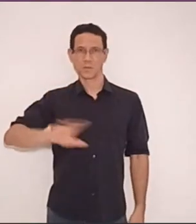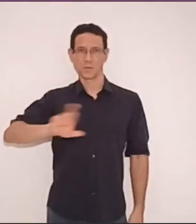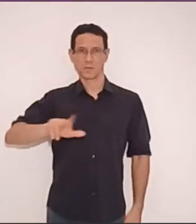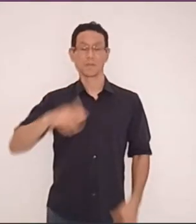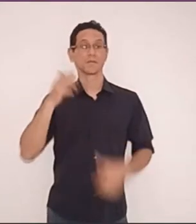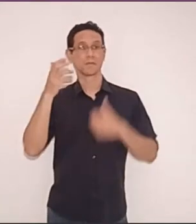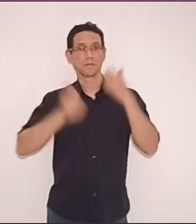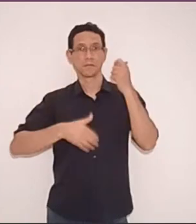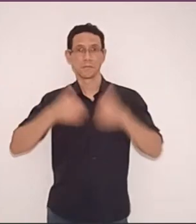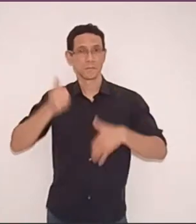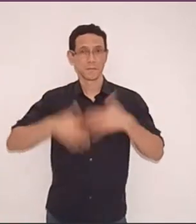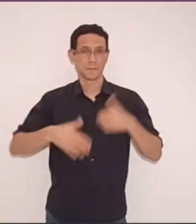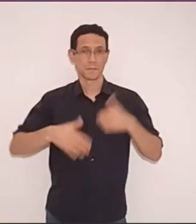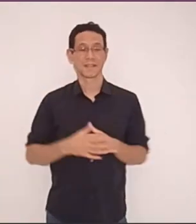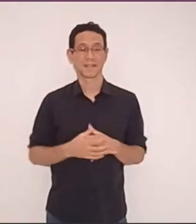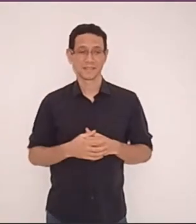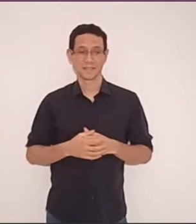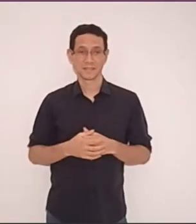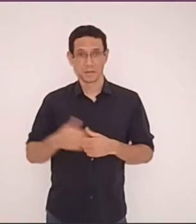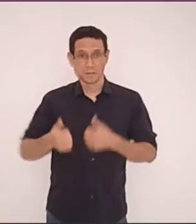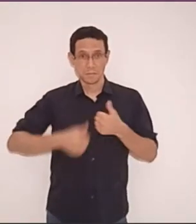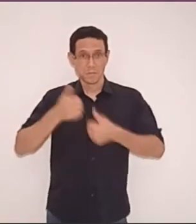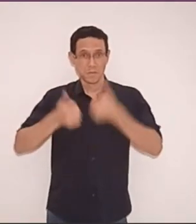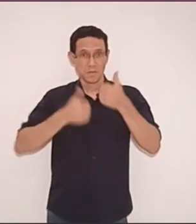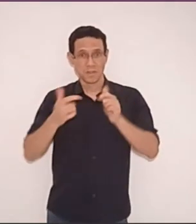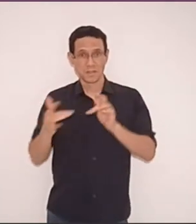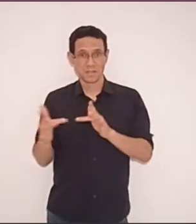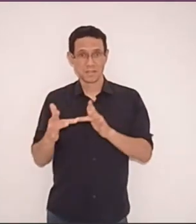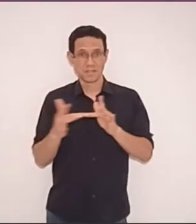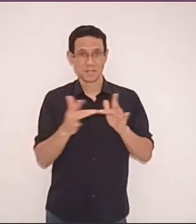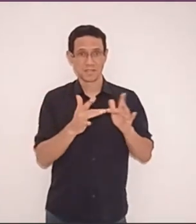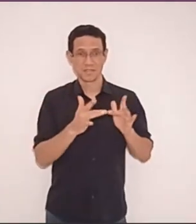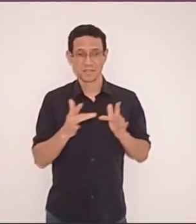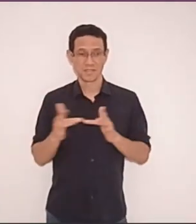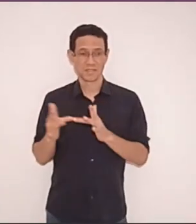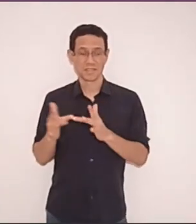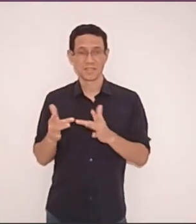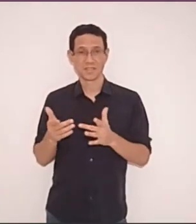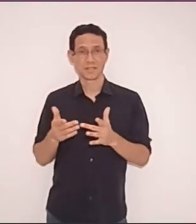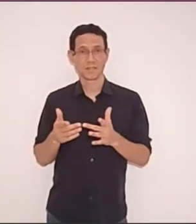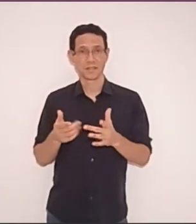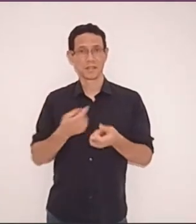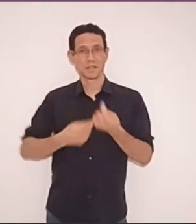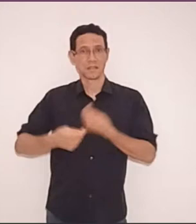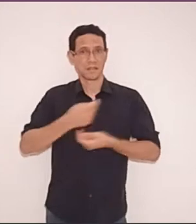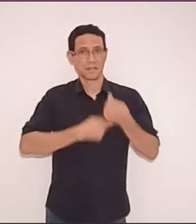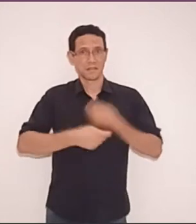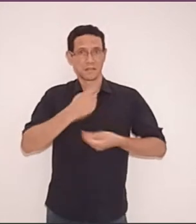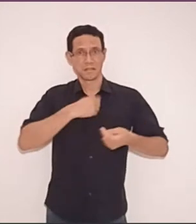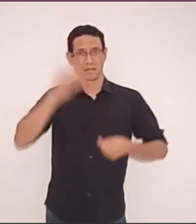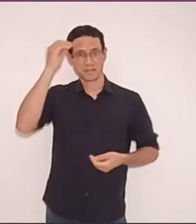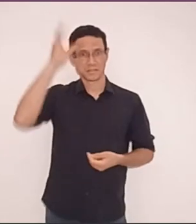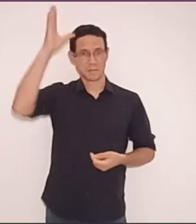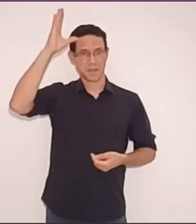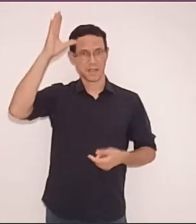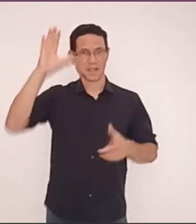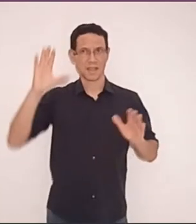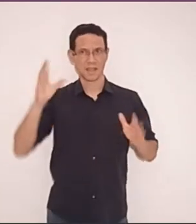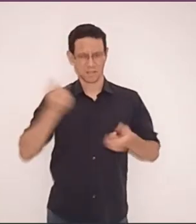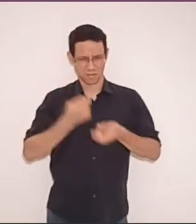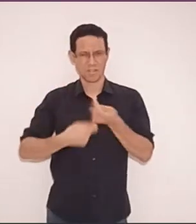quer a melhorar as relações desmercantilização o grande problema